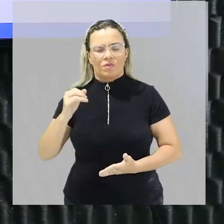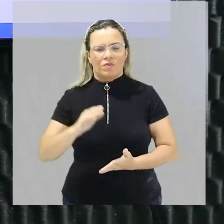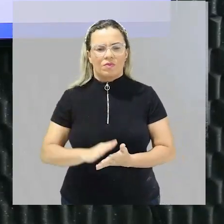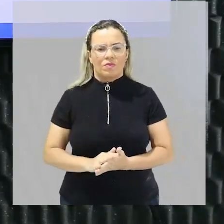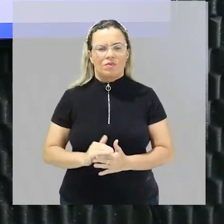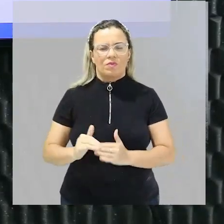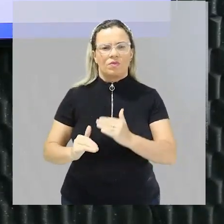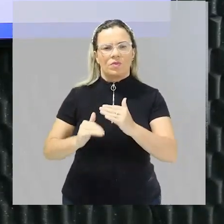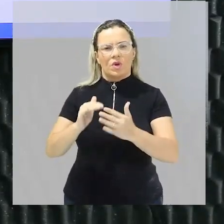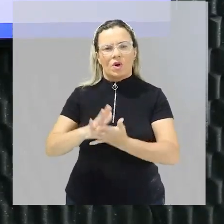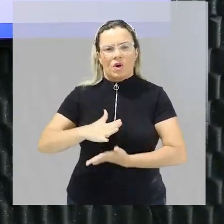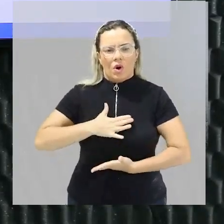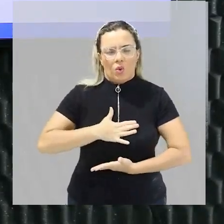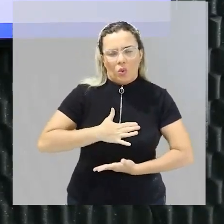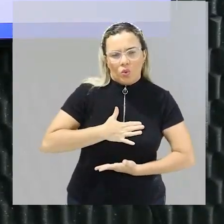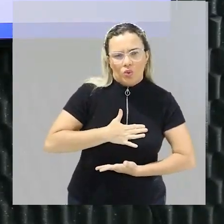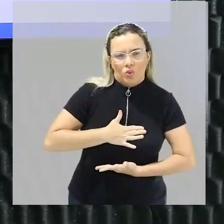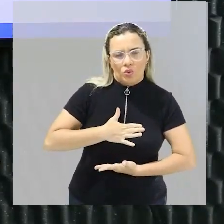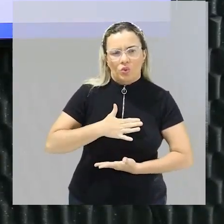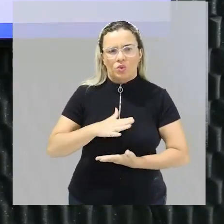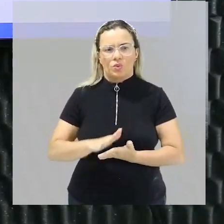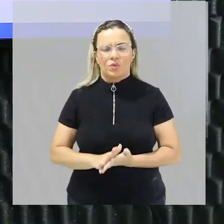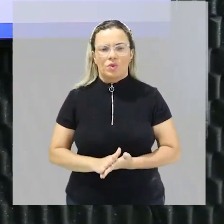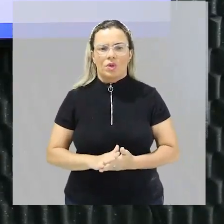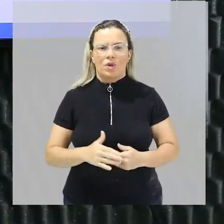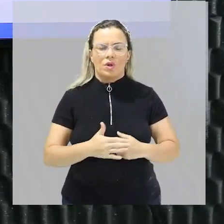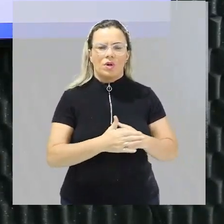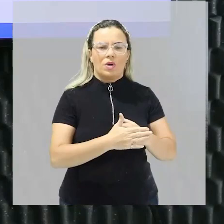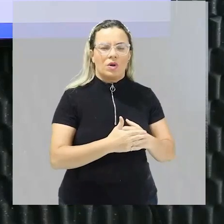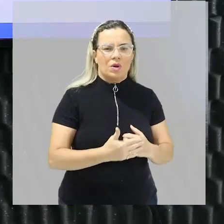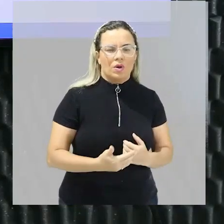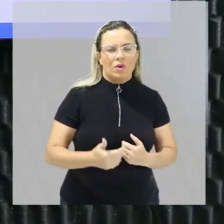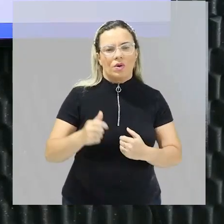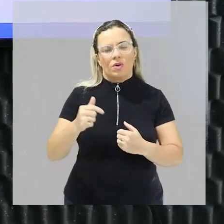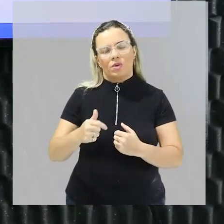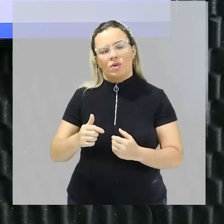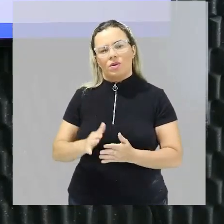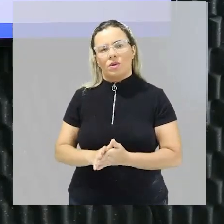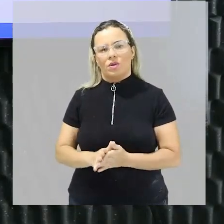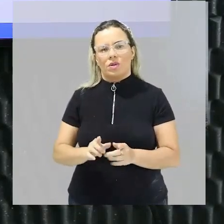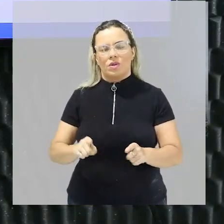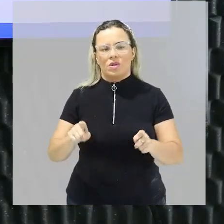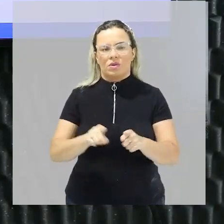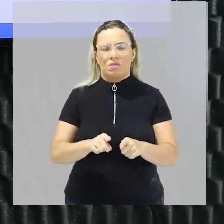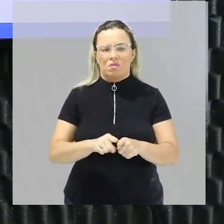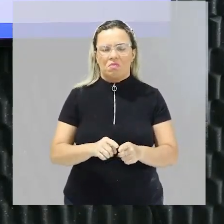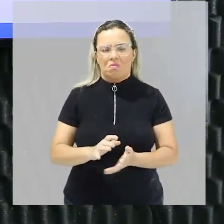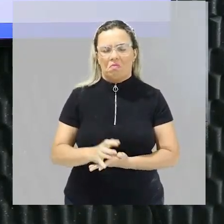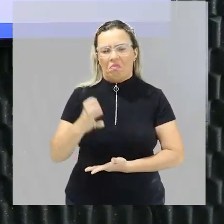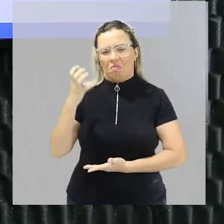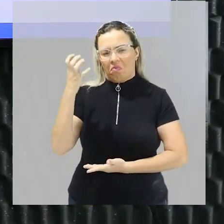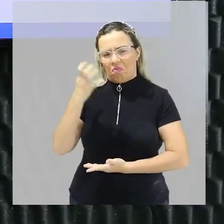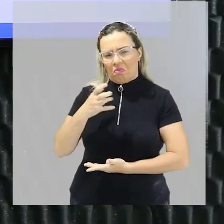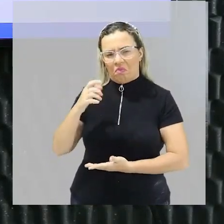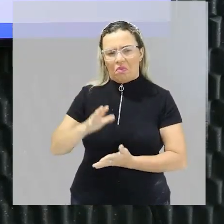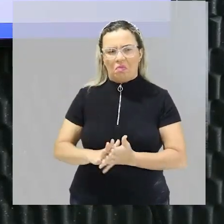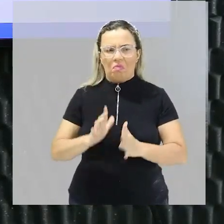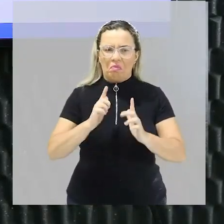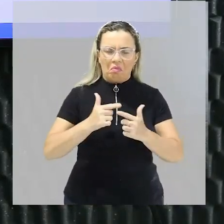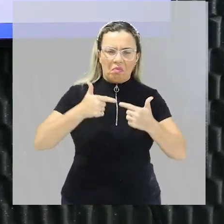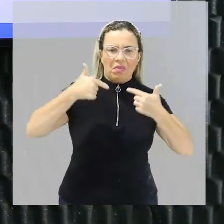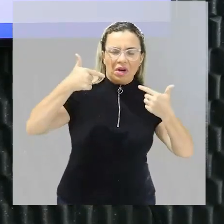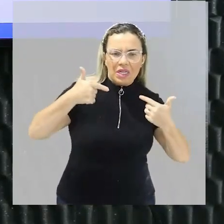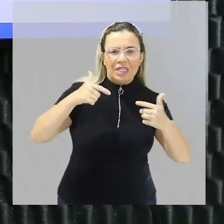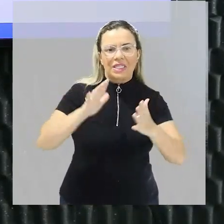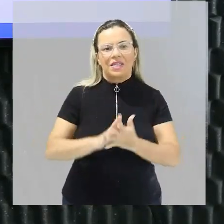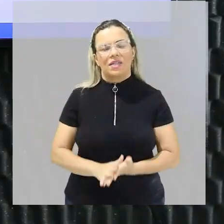que está aliado ao gosto, gracioso. Nós temos ali o grotesco, o cômico, ok?